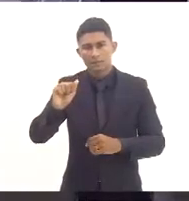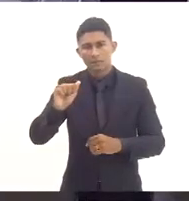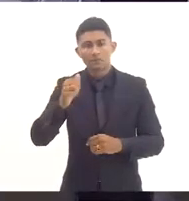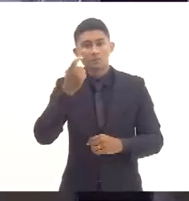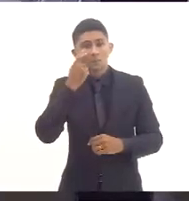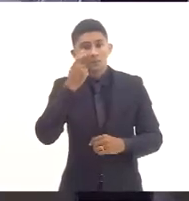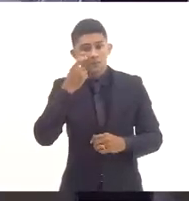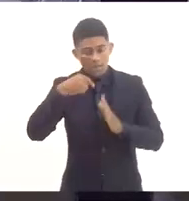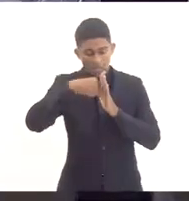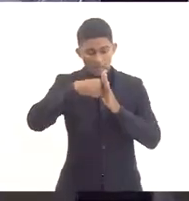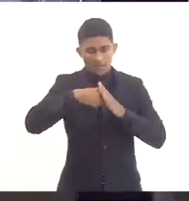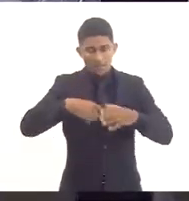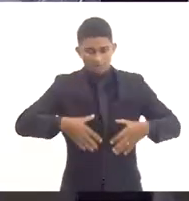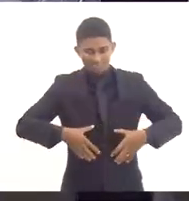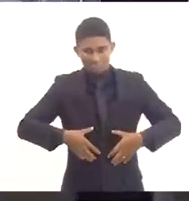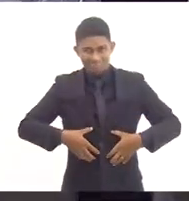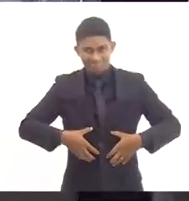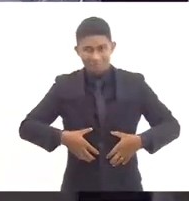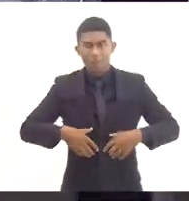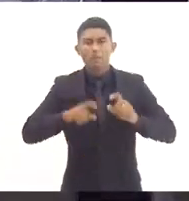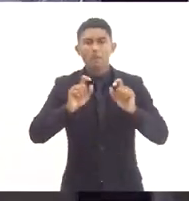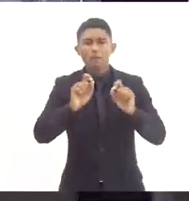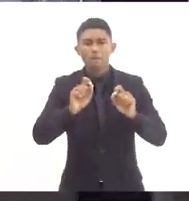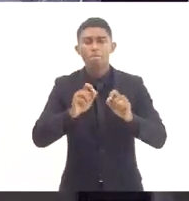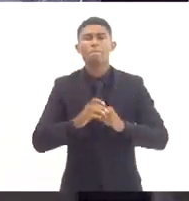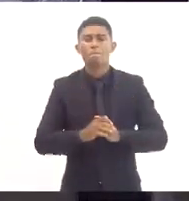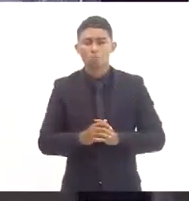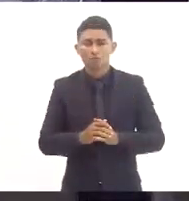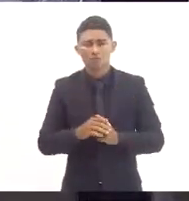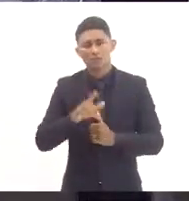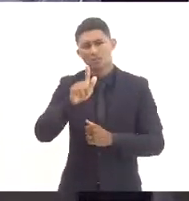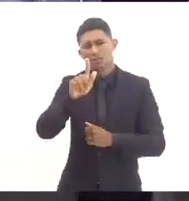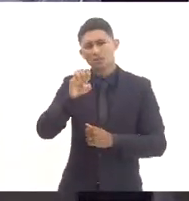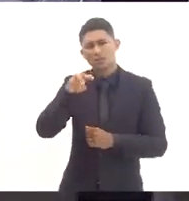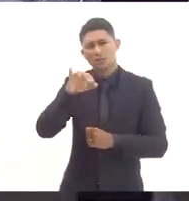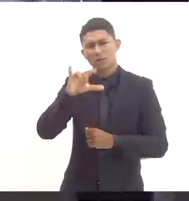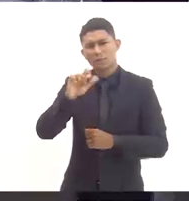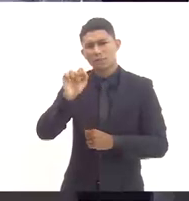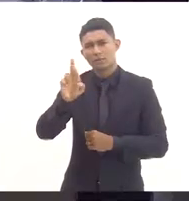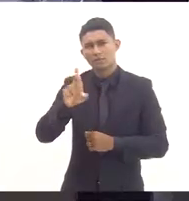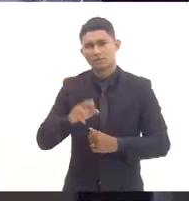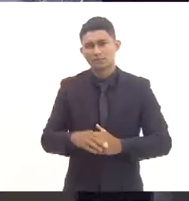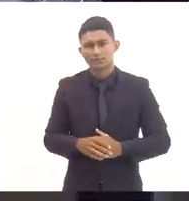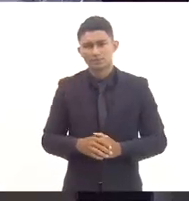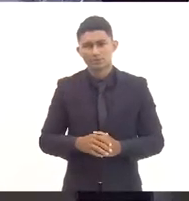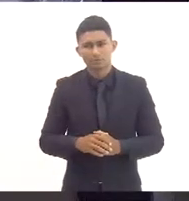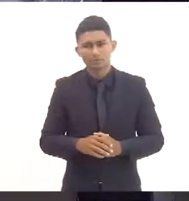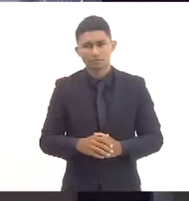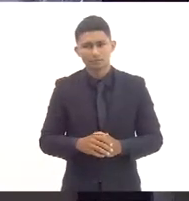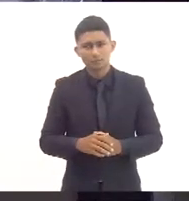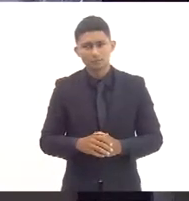ultrassom a minha gestação era gemelar é burra é o remédio que não